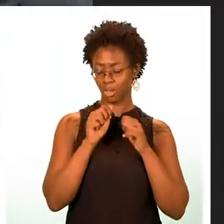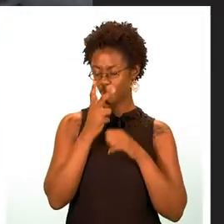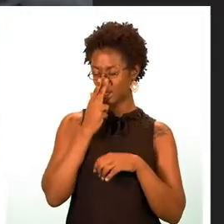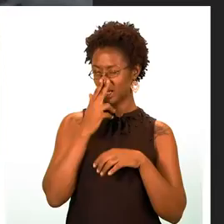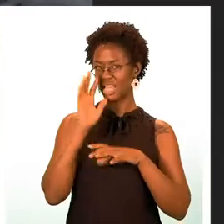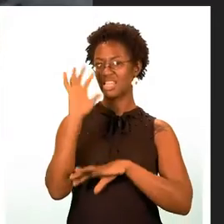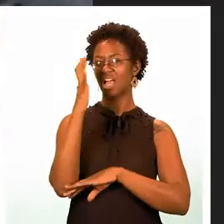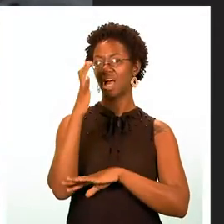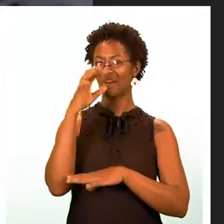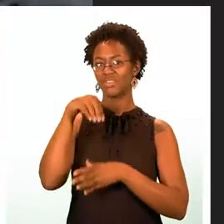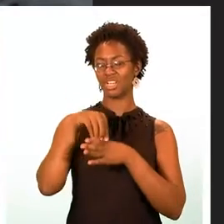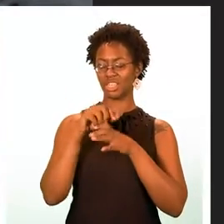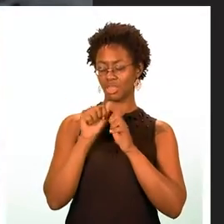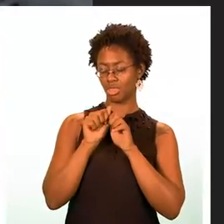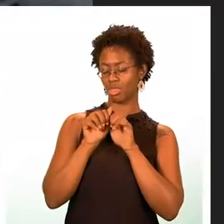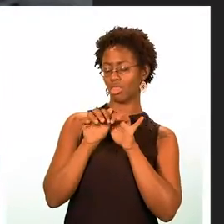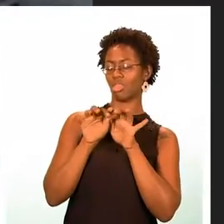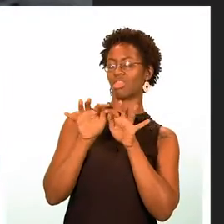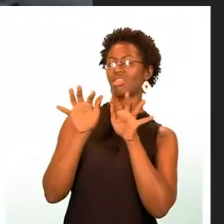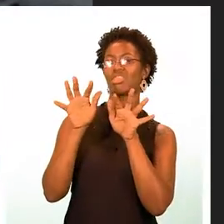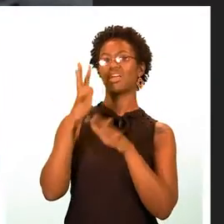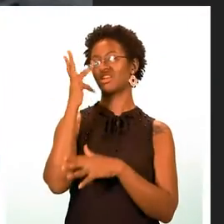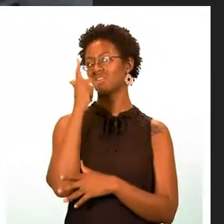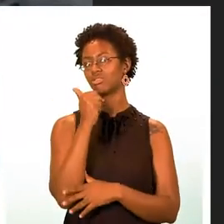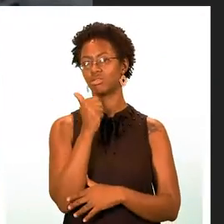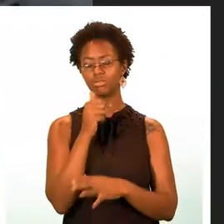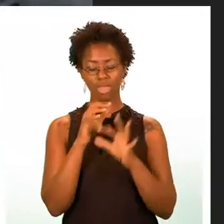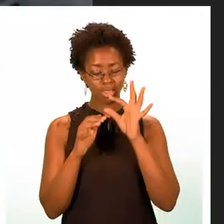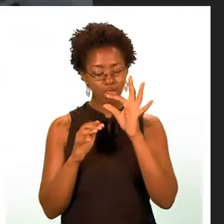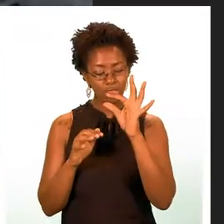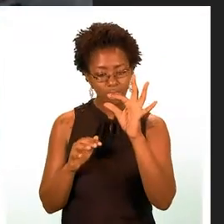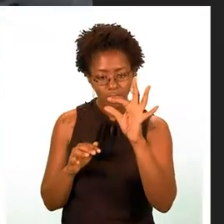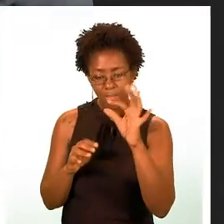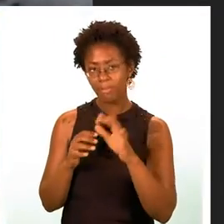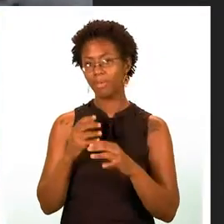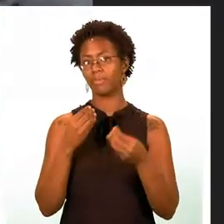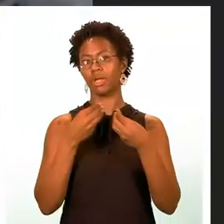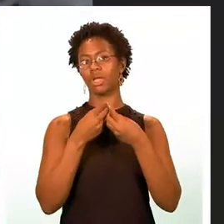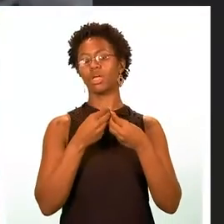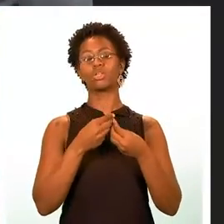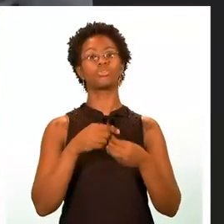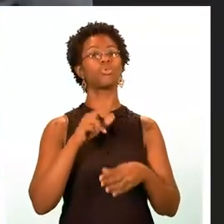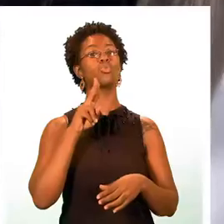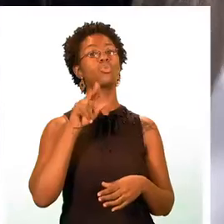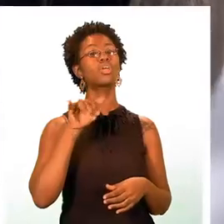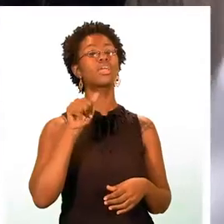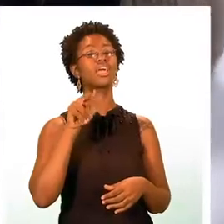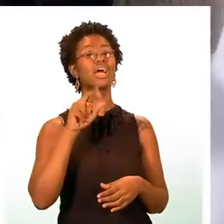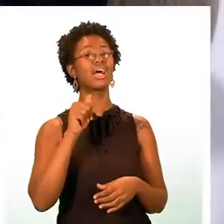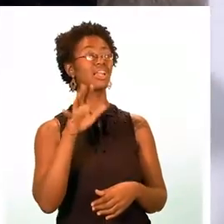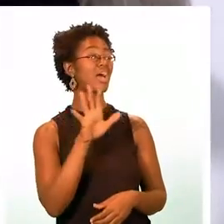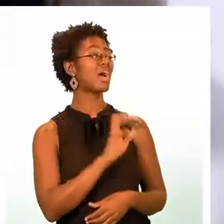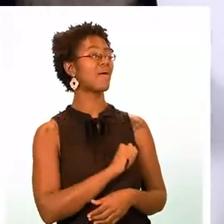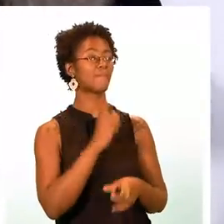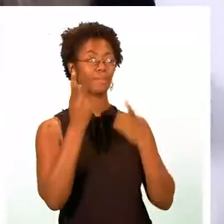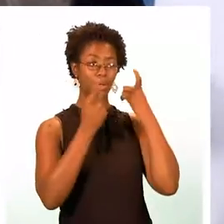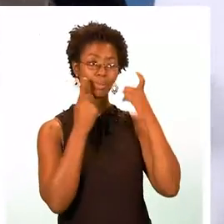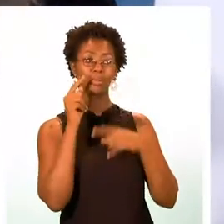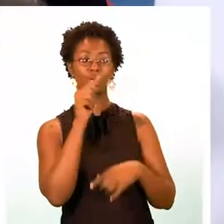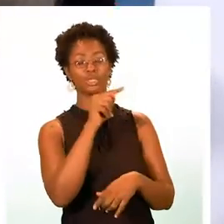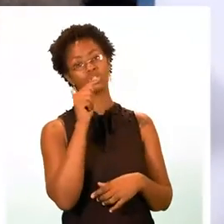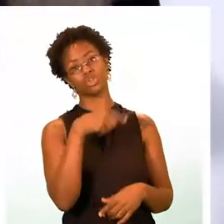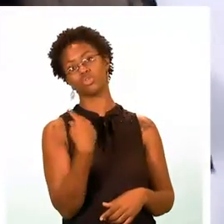uns ramos dentro, parece uma árvore tem aqui dentro. Olha muito que bonito. Lindo. Chega mais perto da câmera. E, Yara, eu amo essa